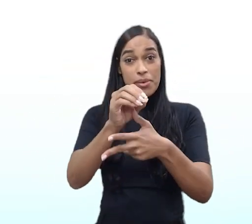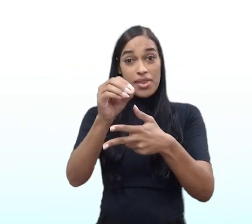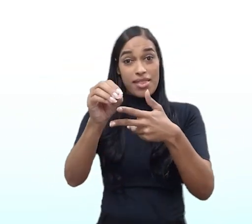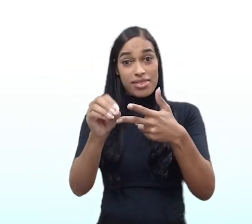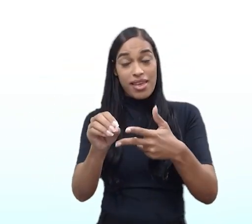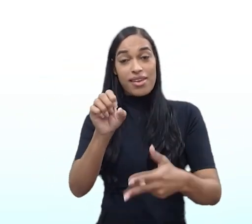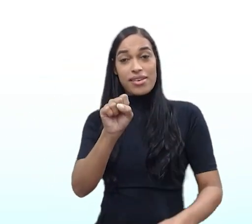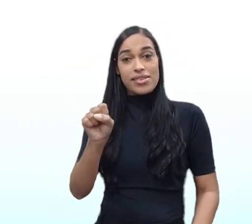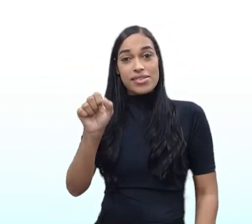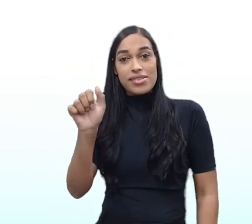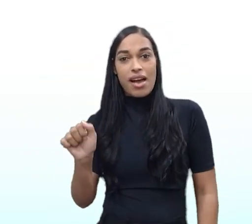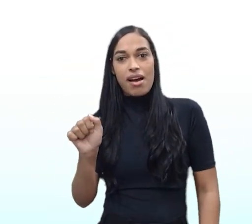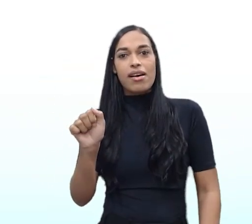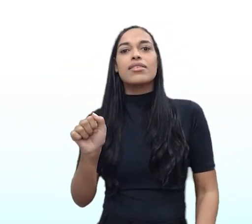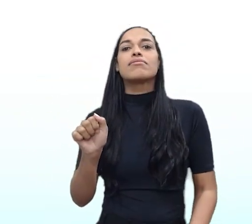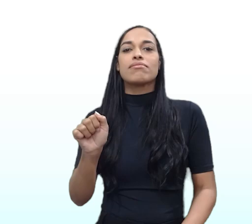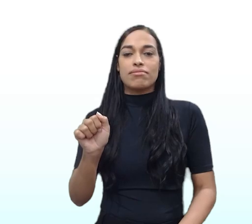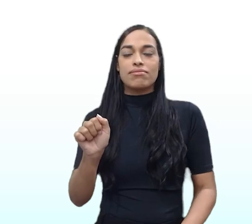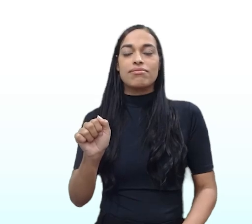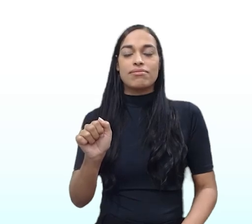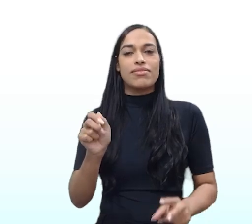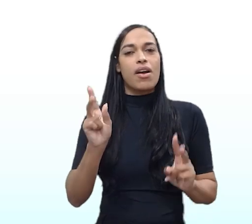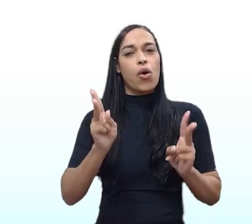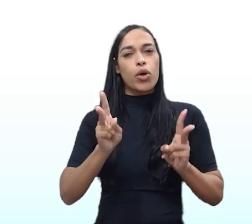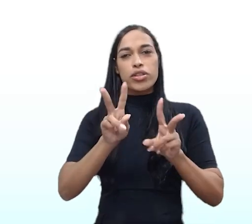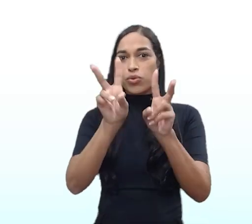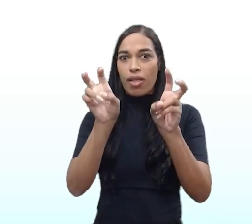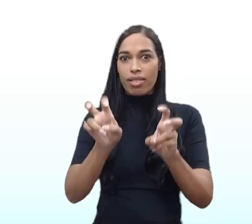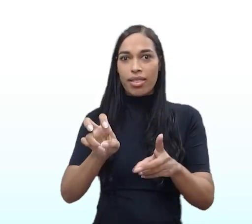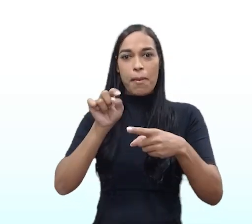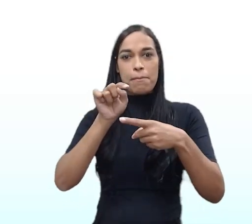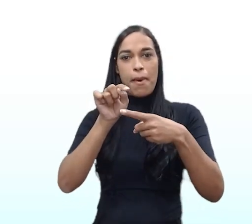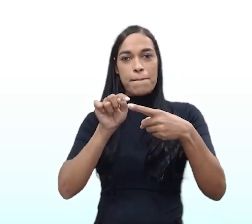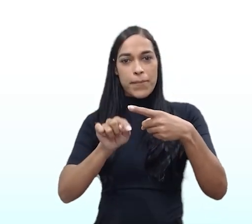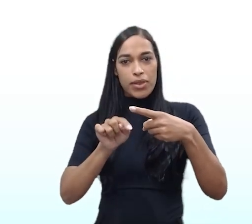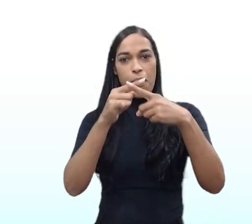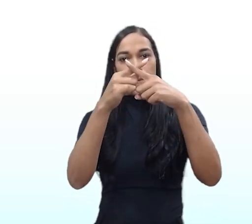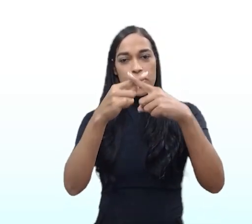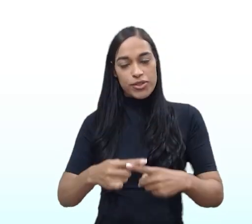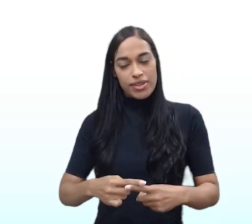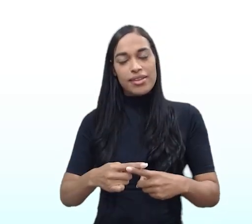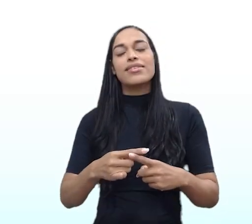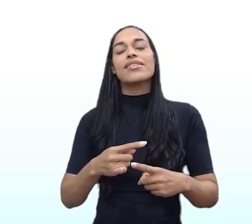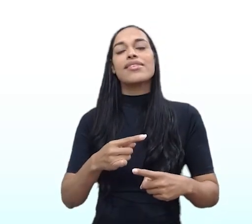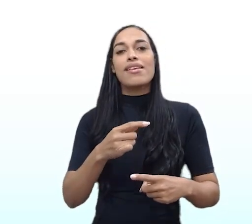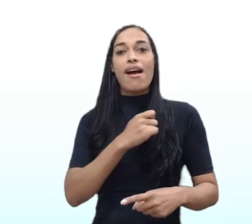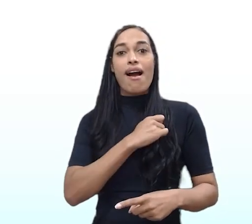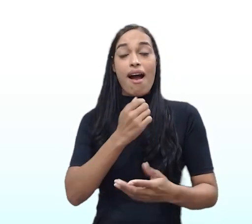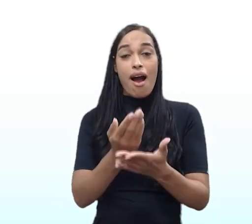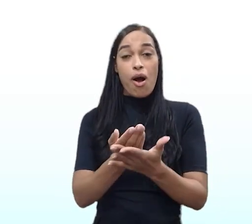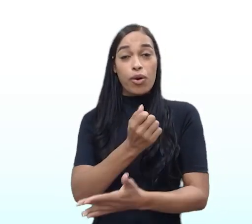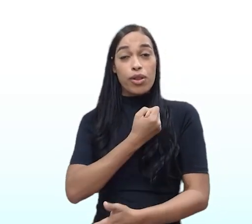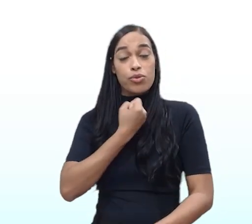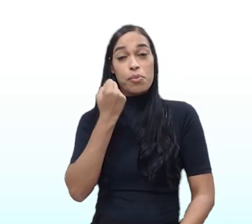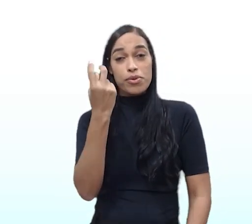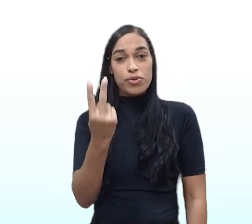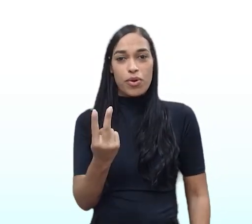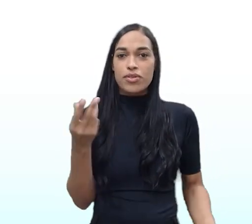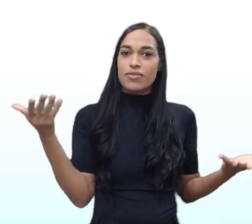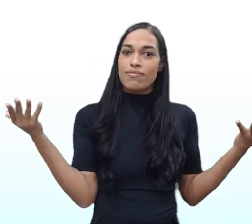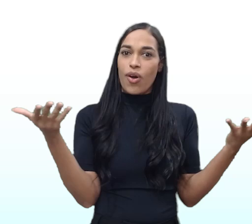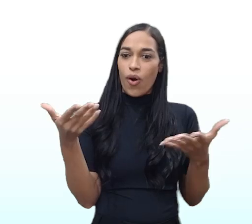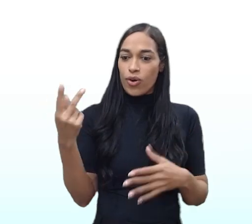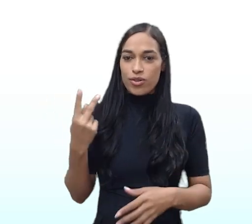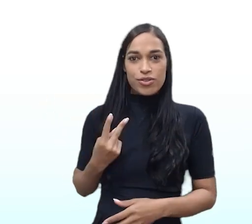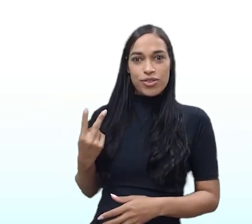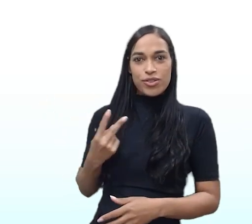Enem e SSA ainda é proporcionalidade, aula de número 2, tá bom? Eu estou aqui hoje, eu